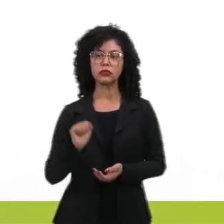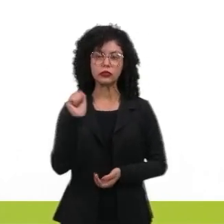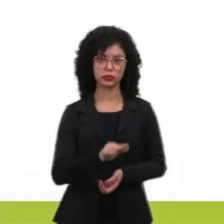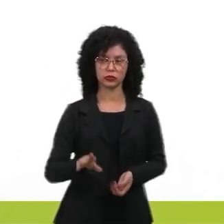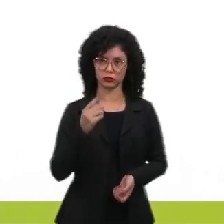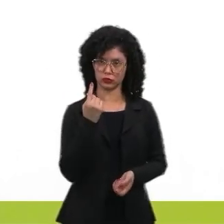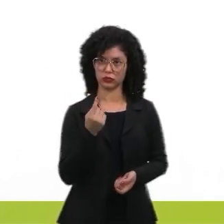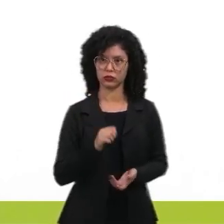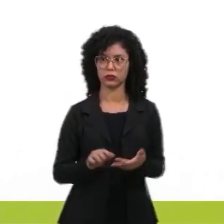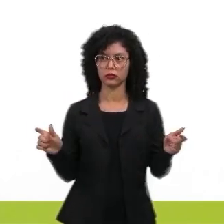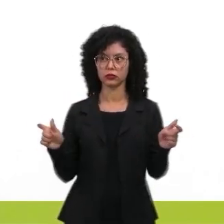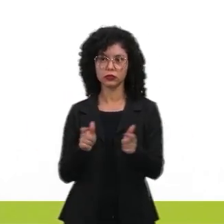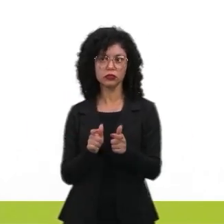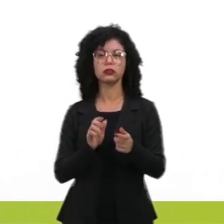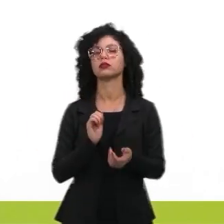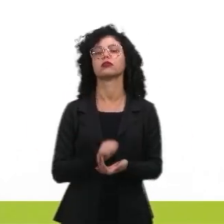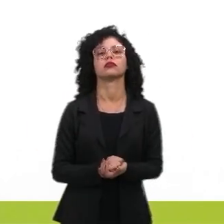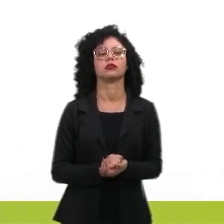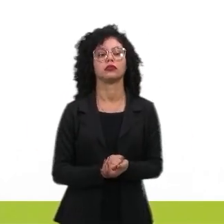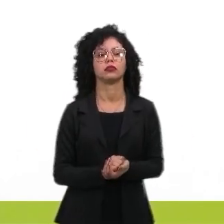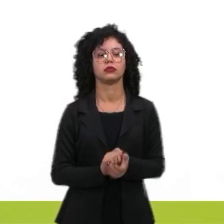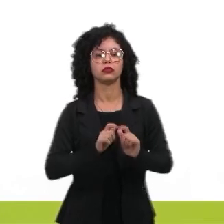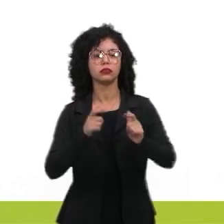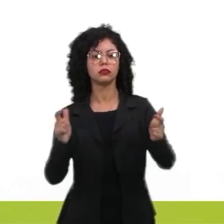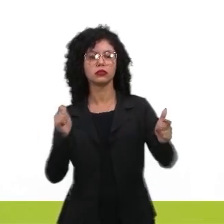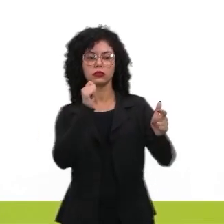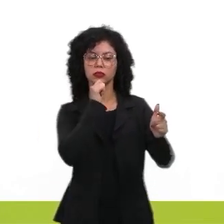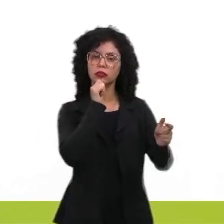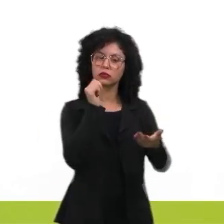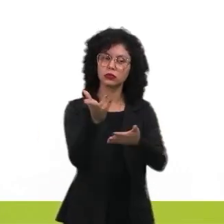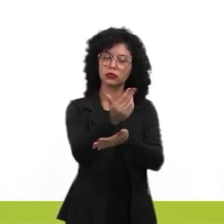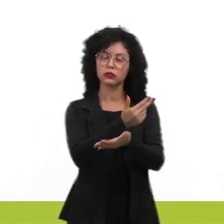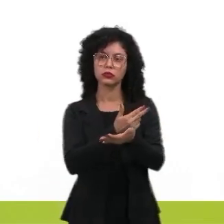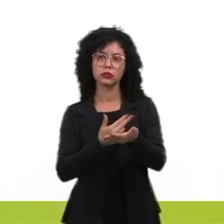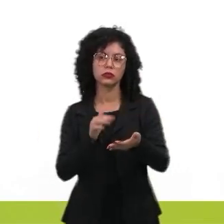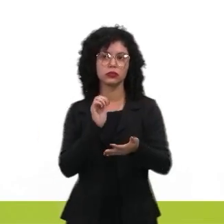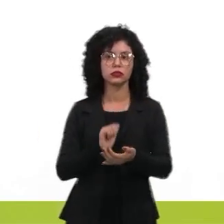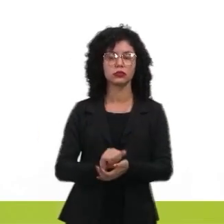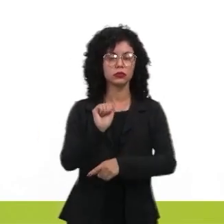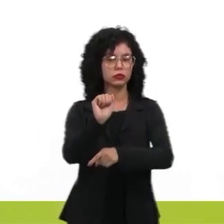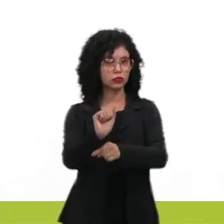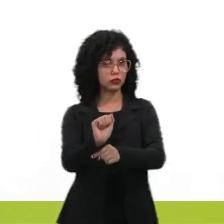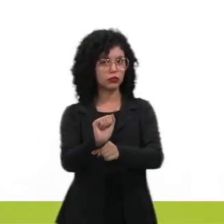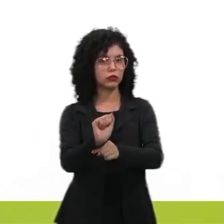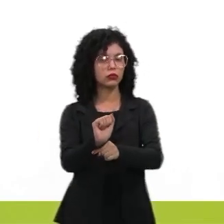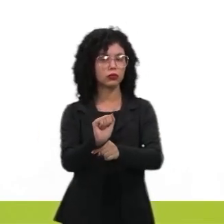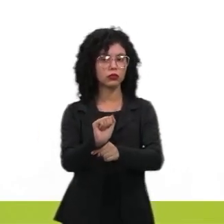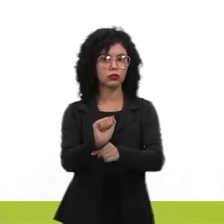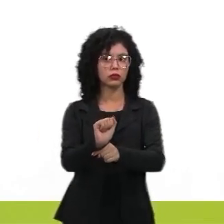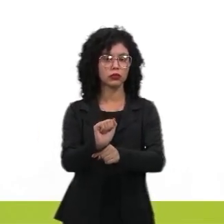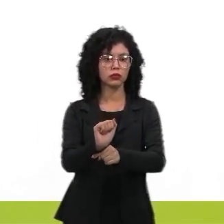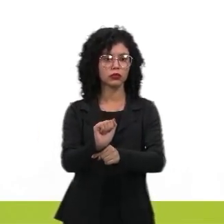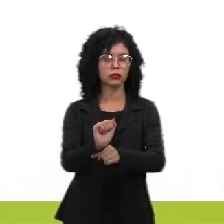Ou área menor, que é a área do tamanho do desenho. E um azão aqui, ó, só para a gente